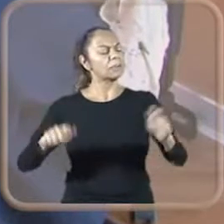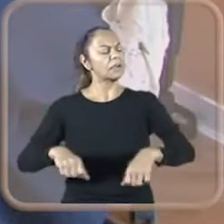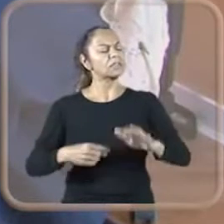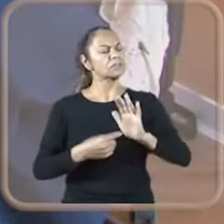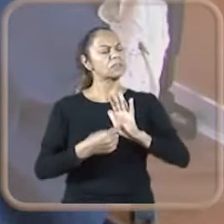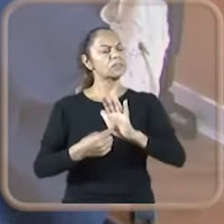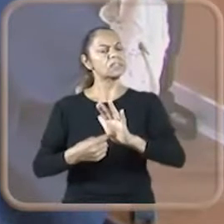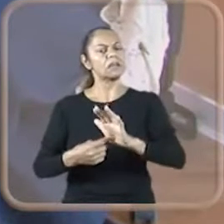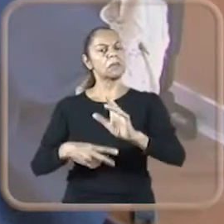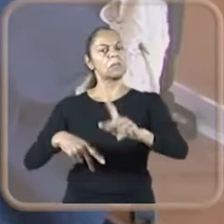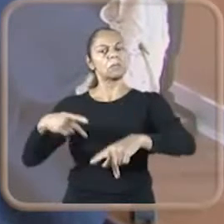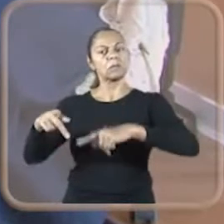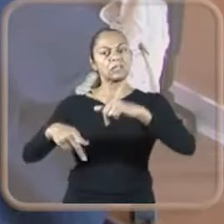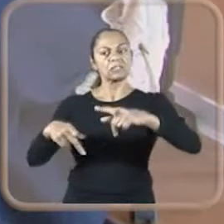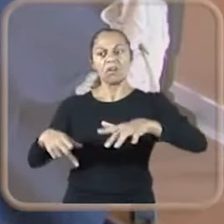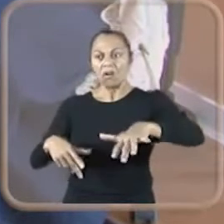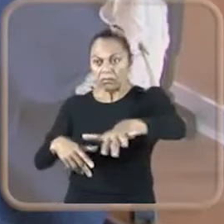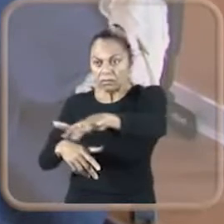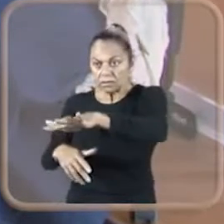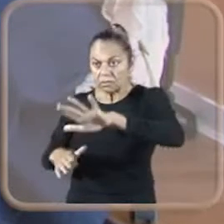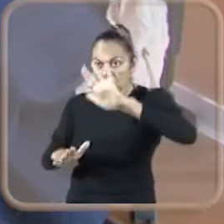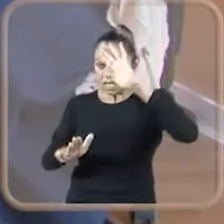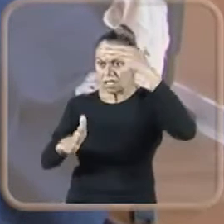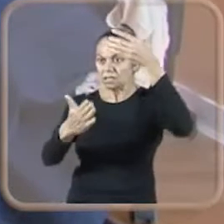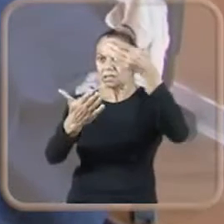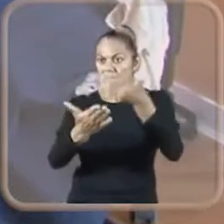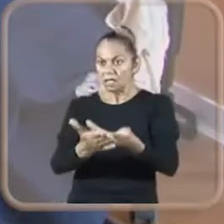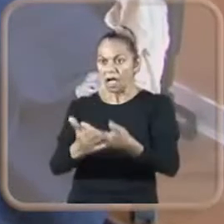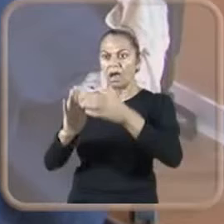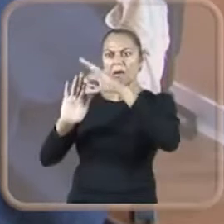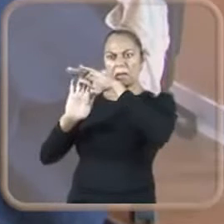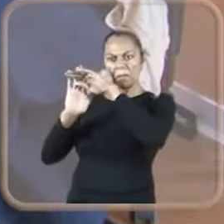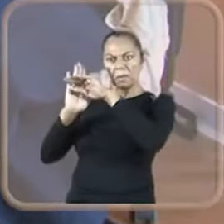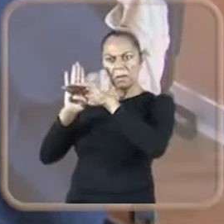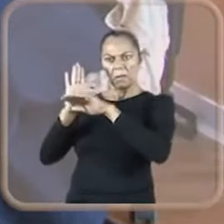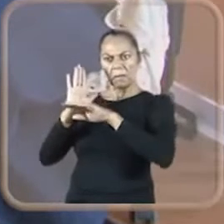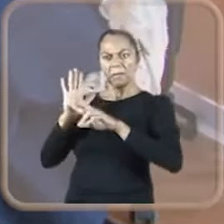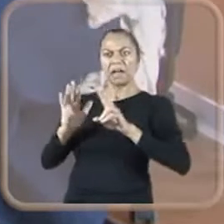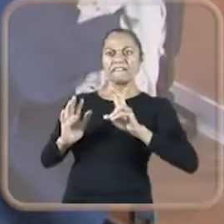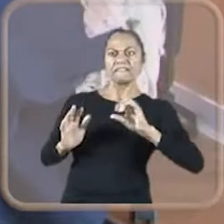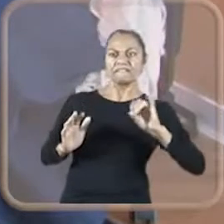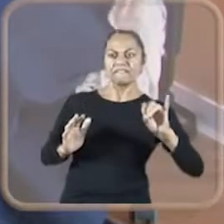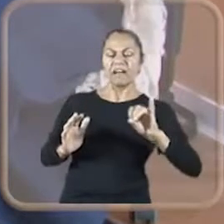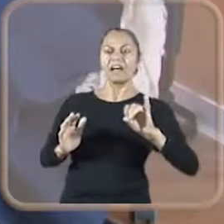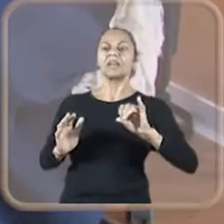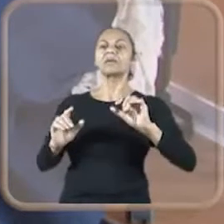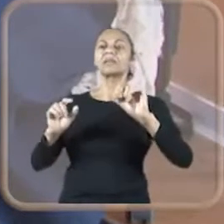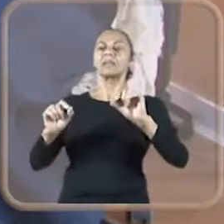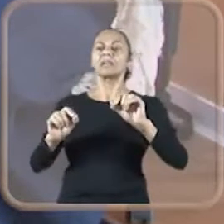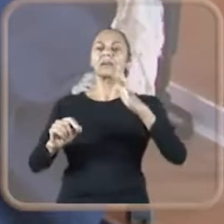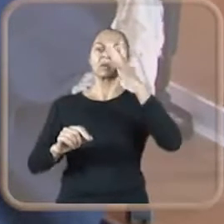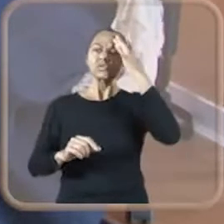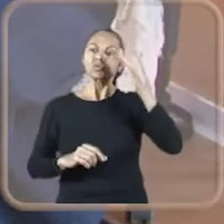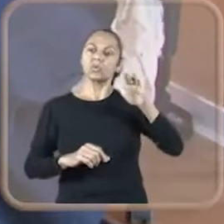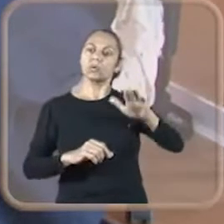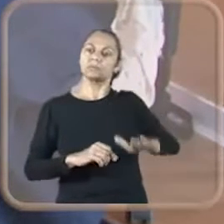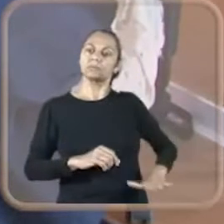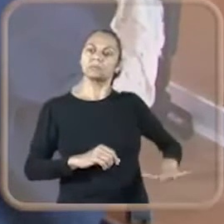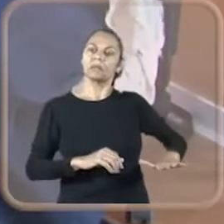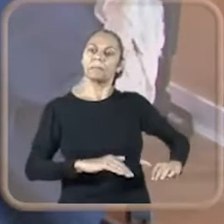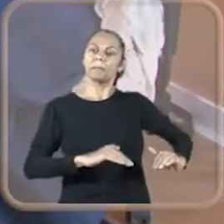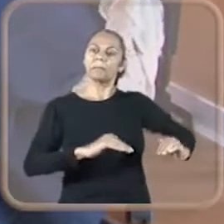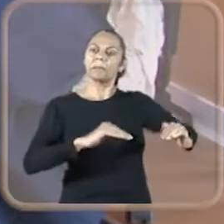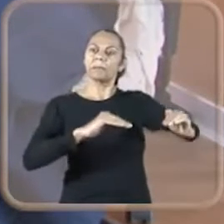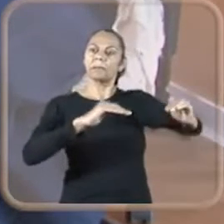foi capaz de mostrar para a população que eles podem acreditar nesses métodos, porque vai ter uma continuidade na vida das